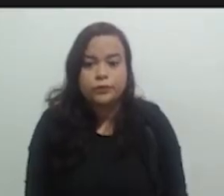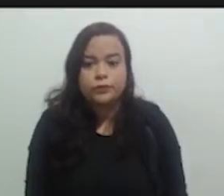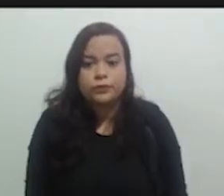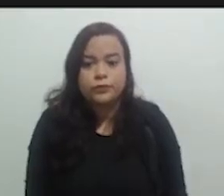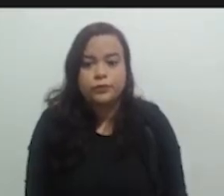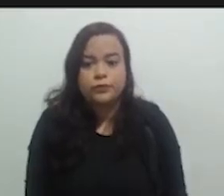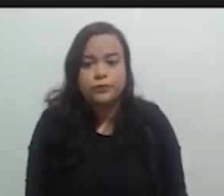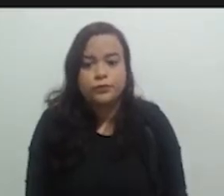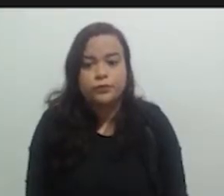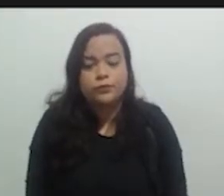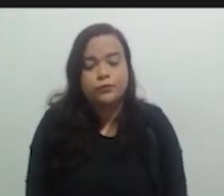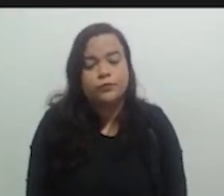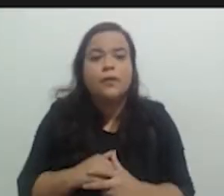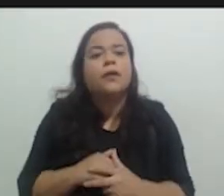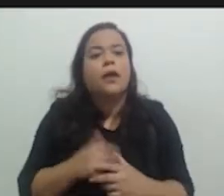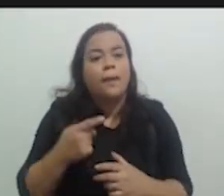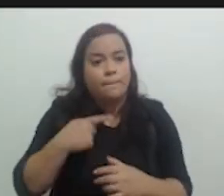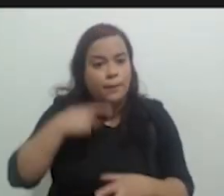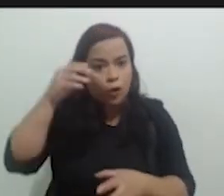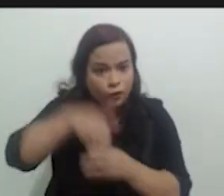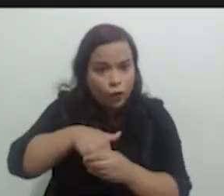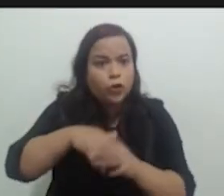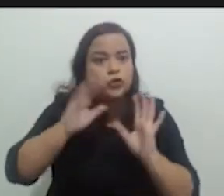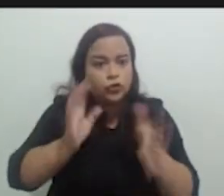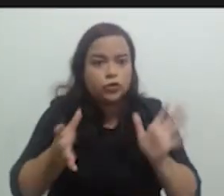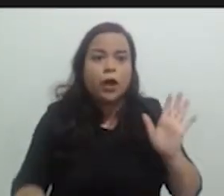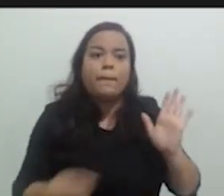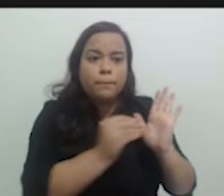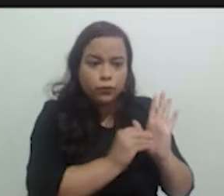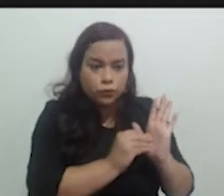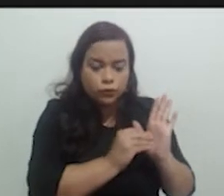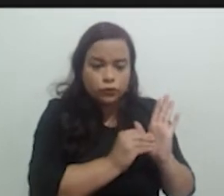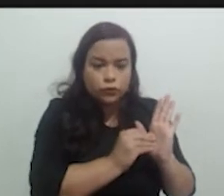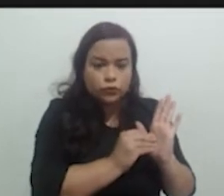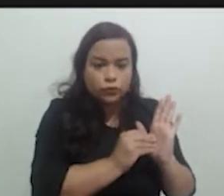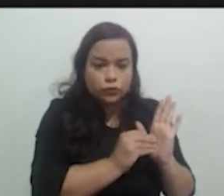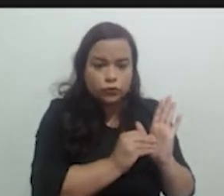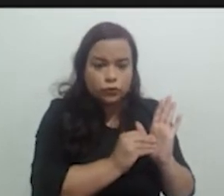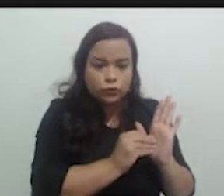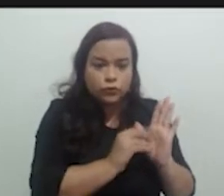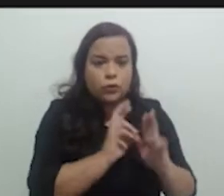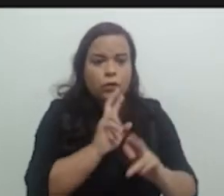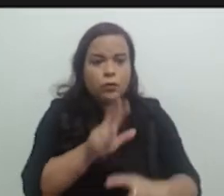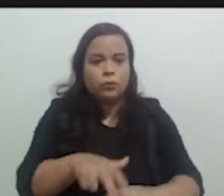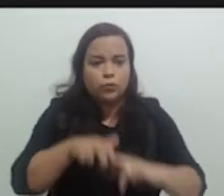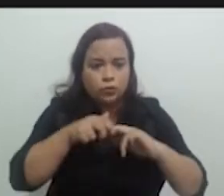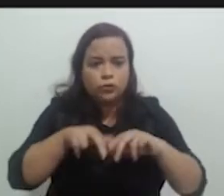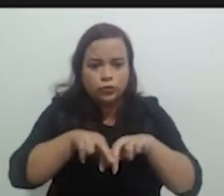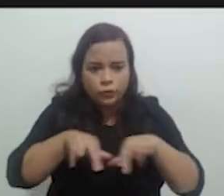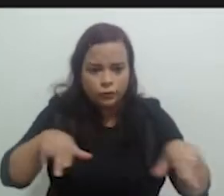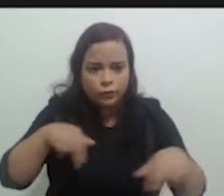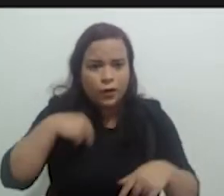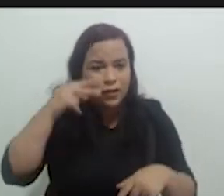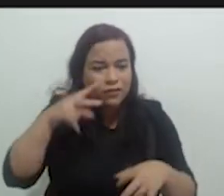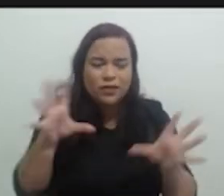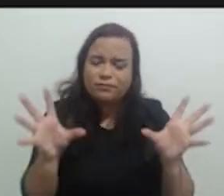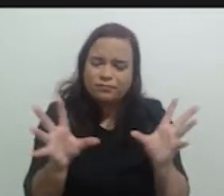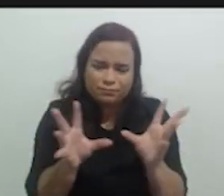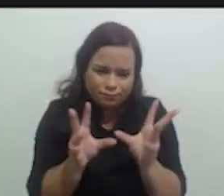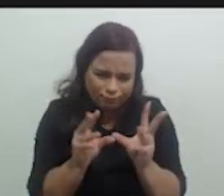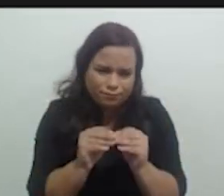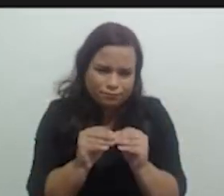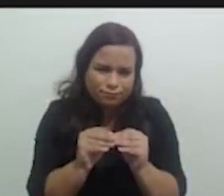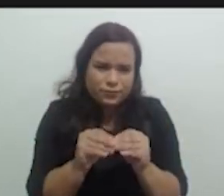Meu voto já está disponibilizado, senhor presidente, e eu, pelas razões assim impostas, para ser breve, eu estou exatamente